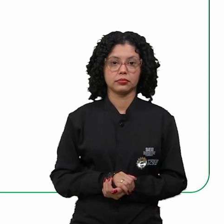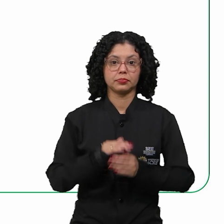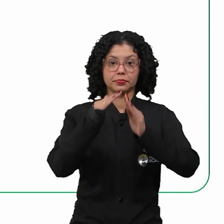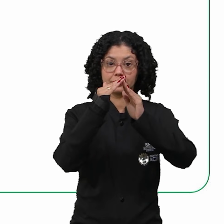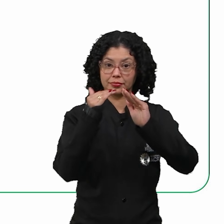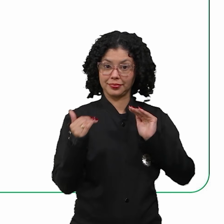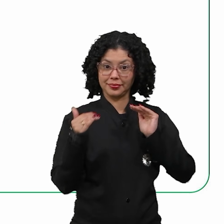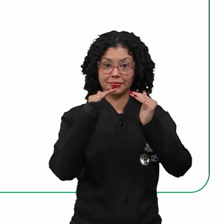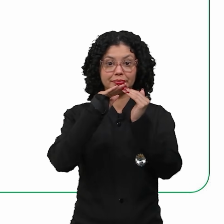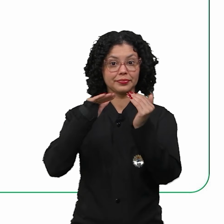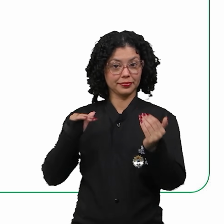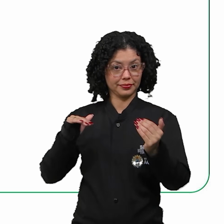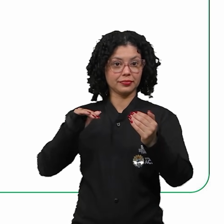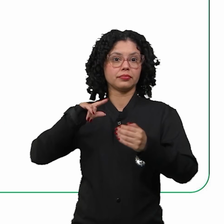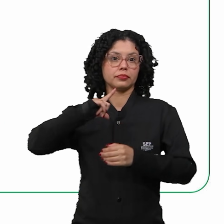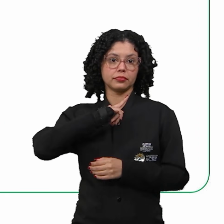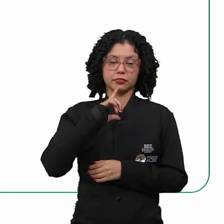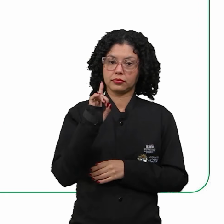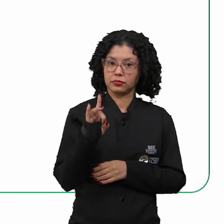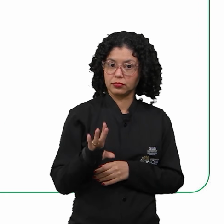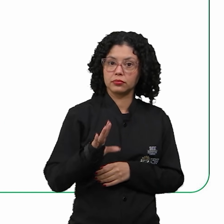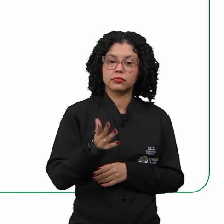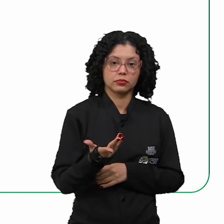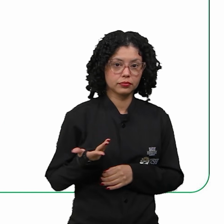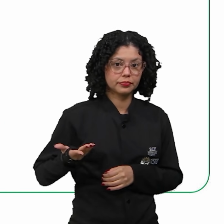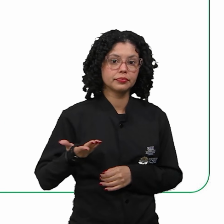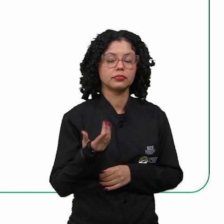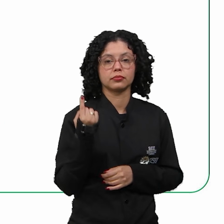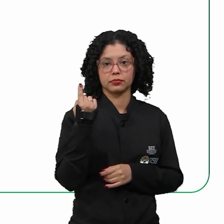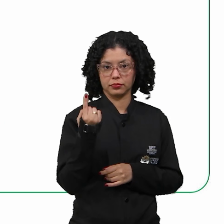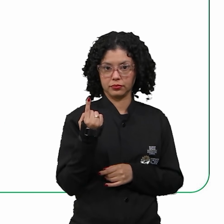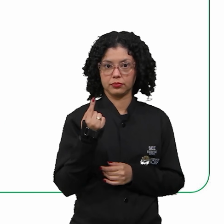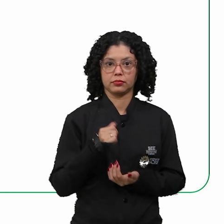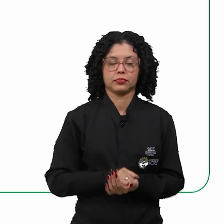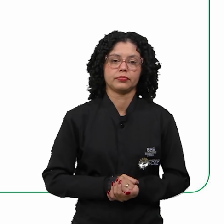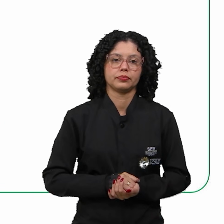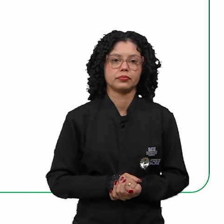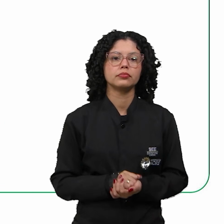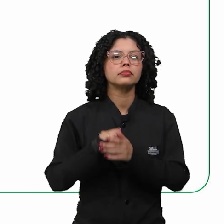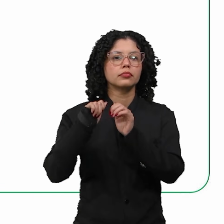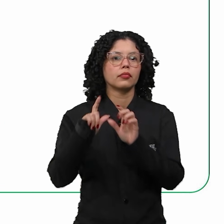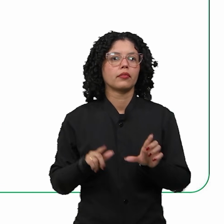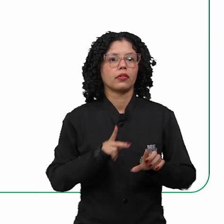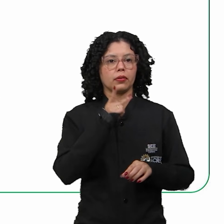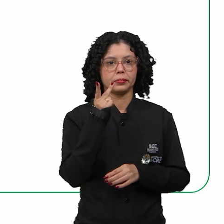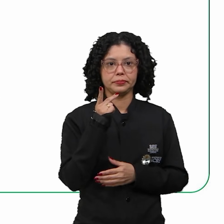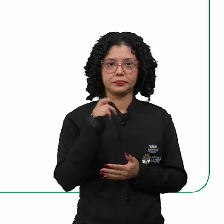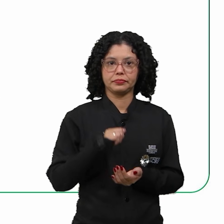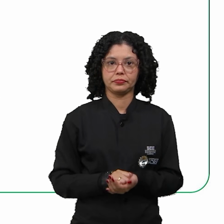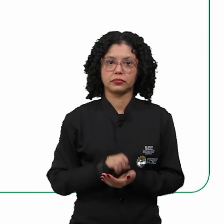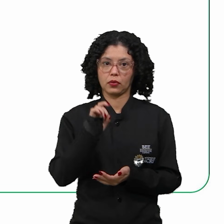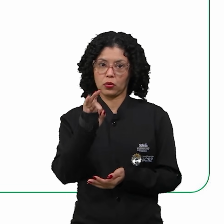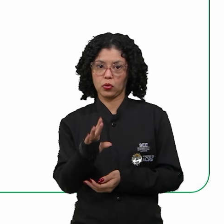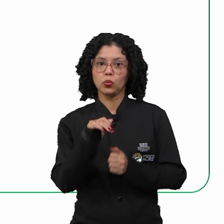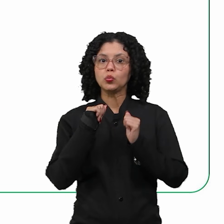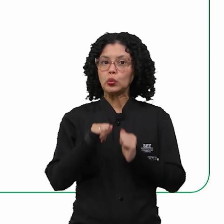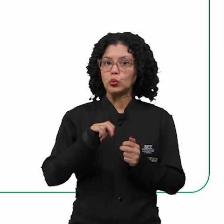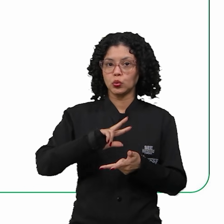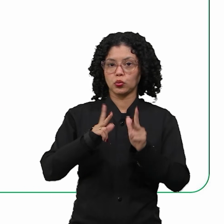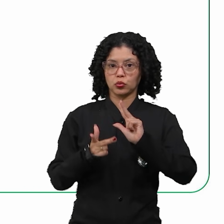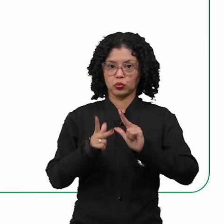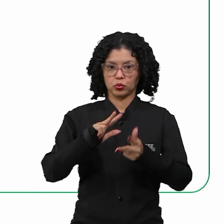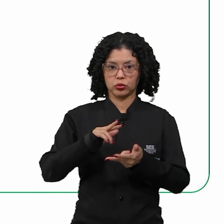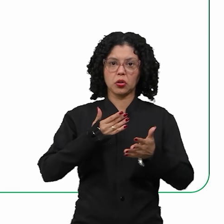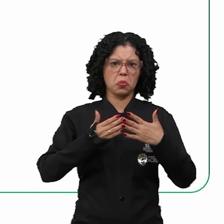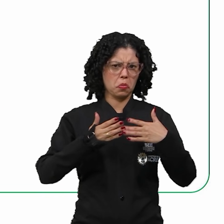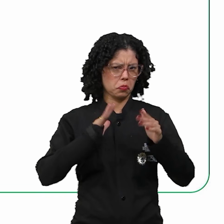as pirâmides. Ela tem apenas uma base. Foi o que eu falei no slide anterior, que pode ser um polígono